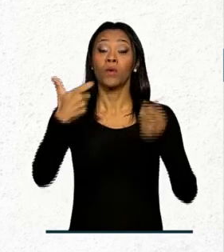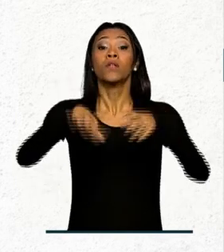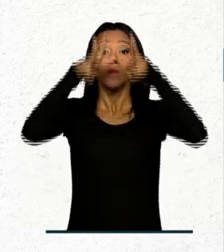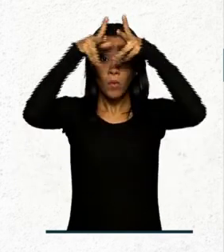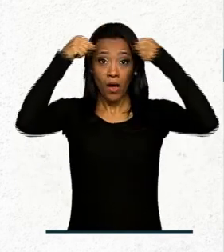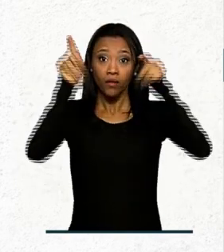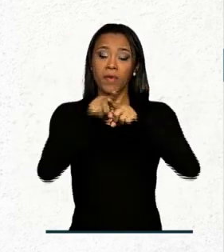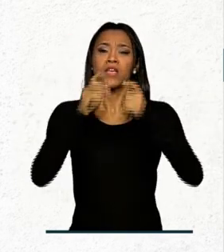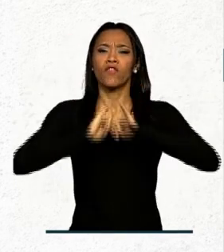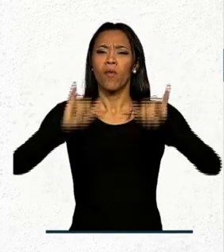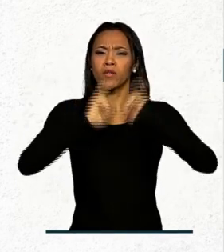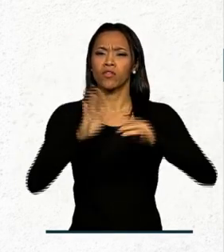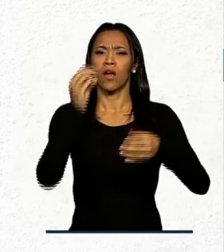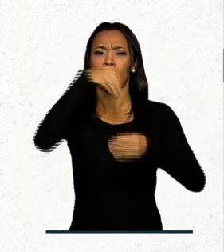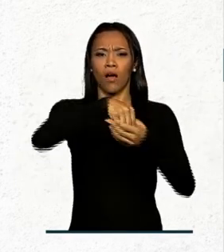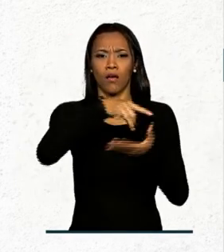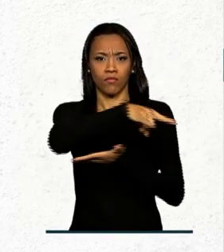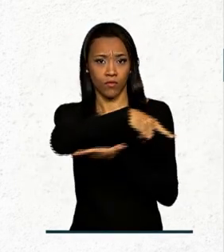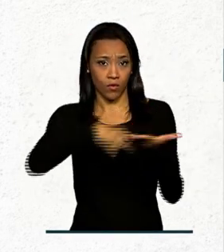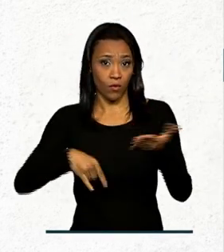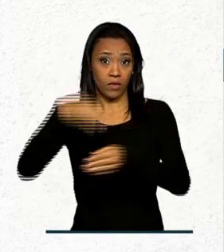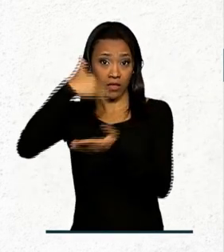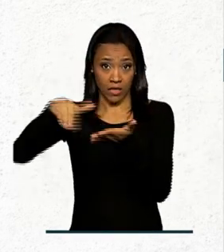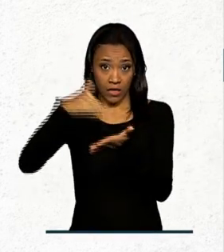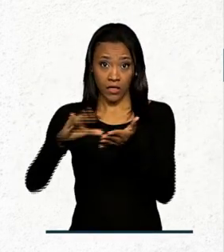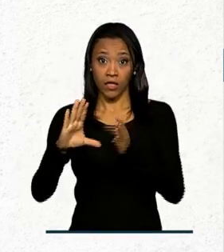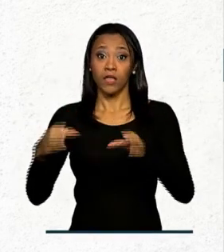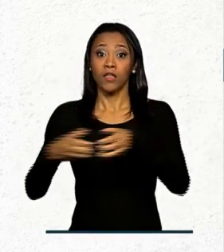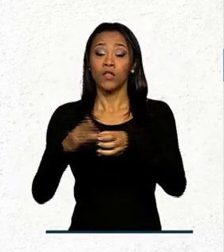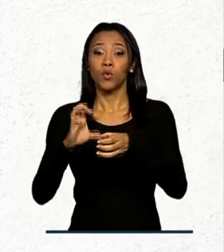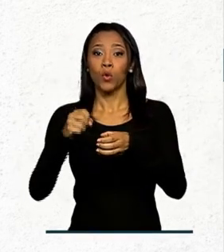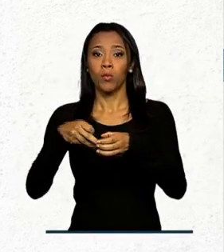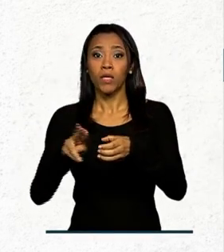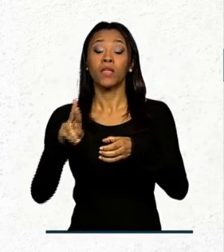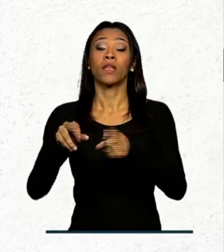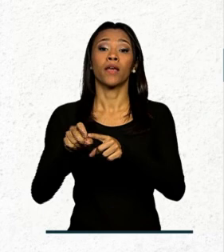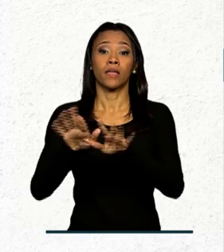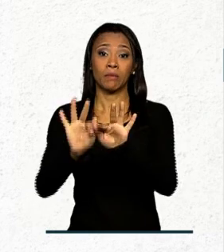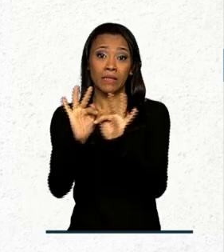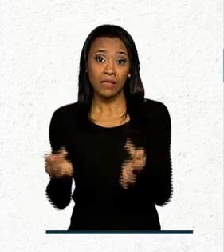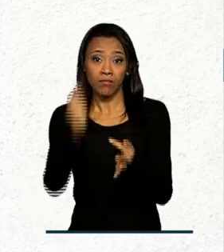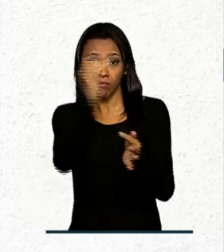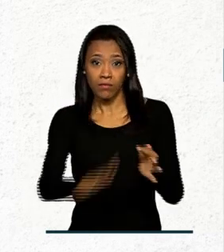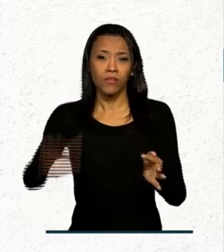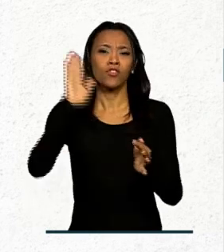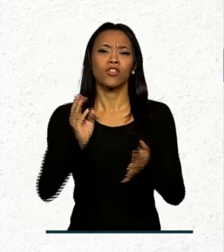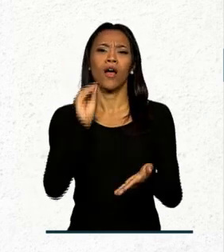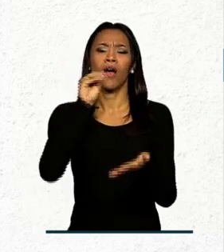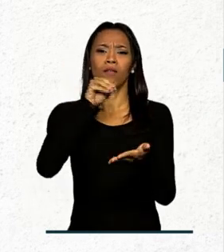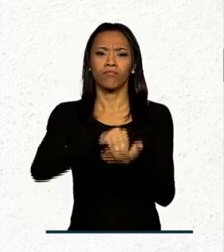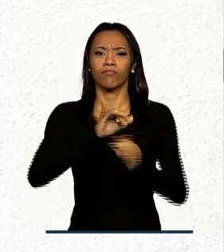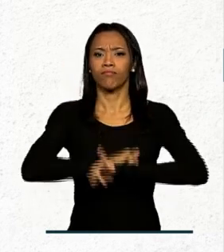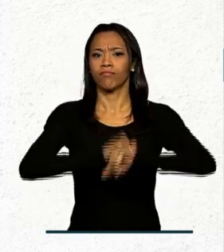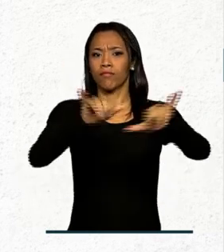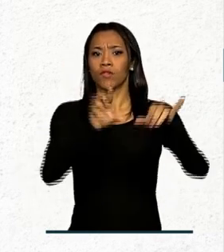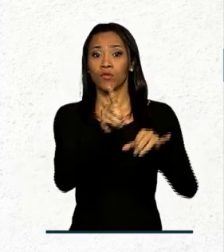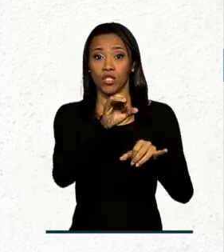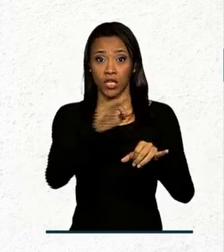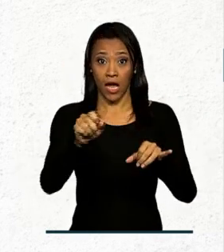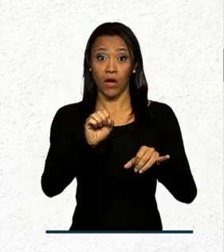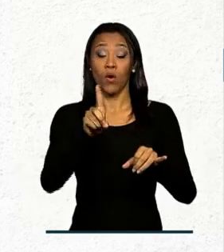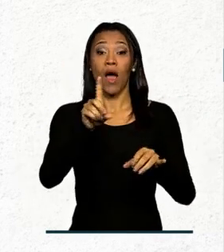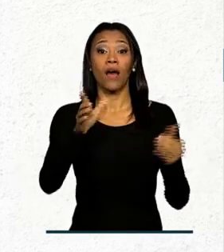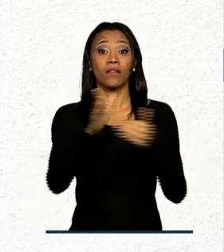informações estão em portaria da Secretaria Executiva do Comitê Gestor do Simples Nacional, publicada no Diário Oficial da União, de 16